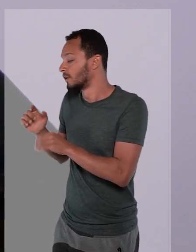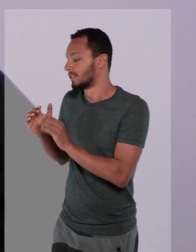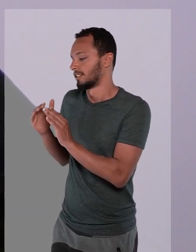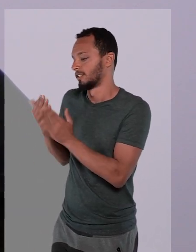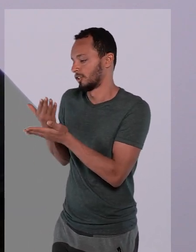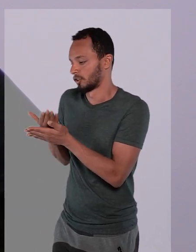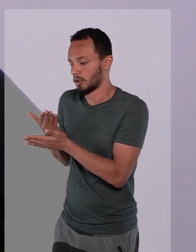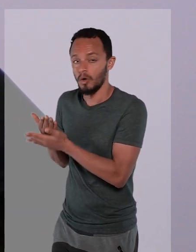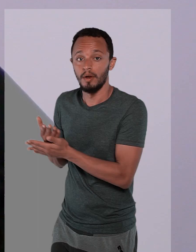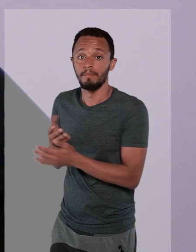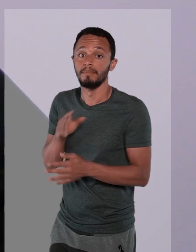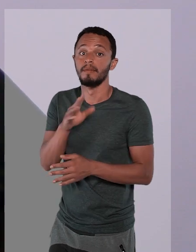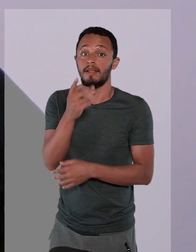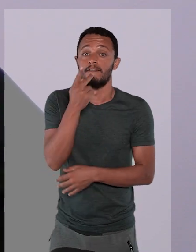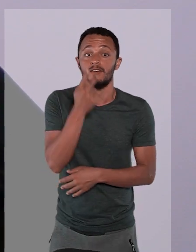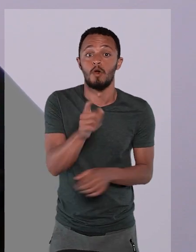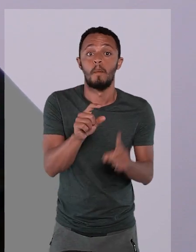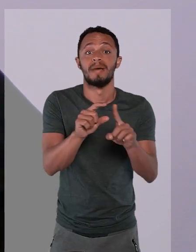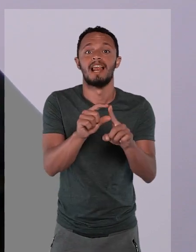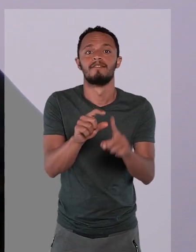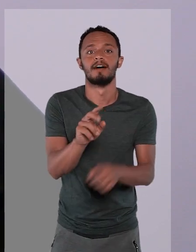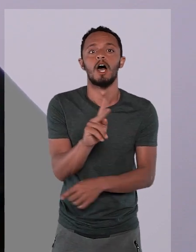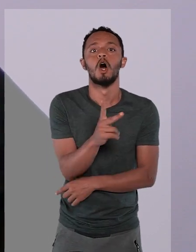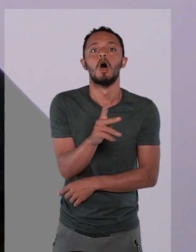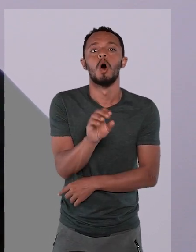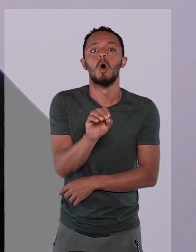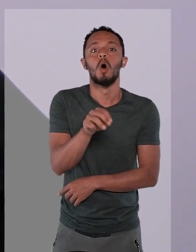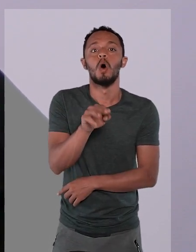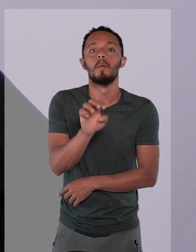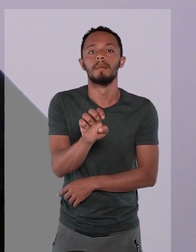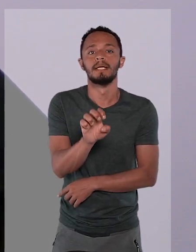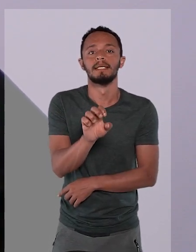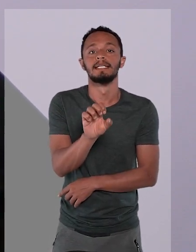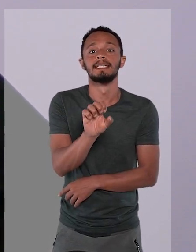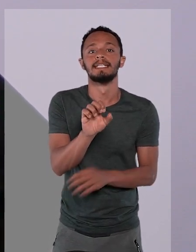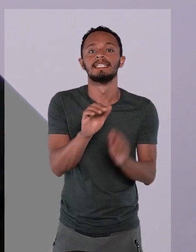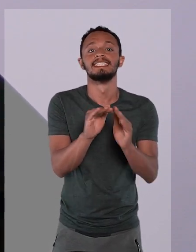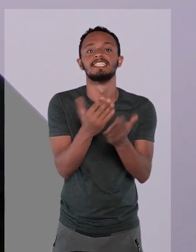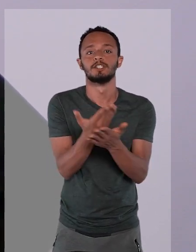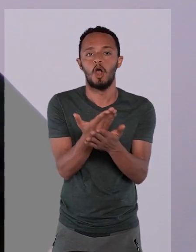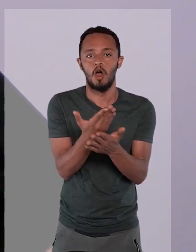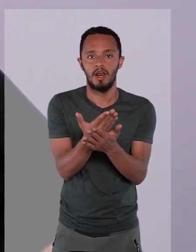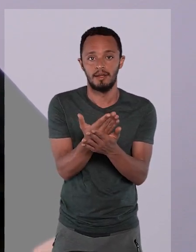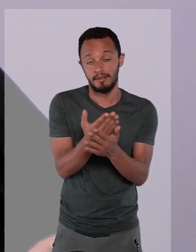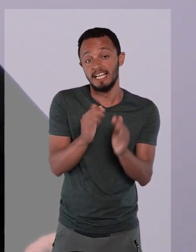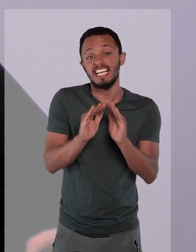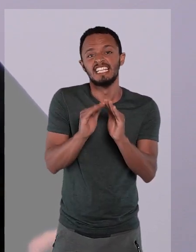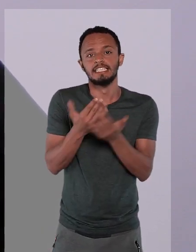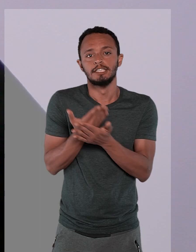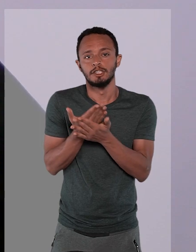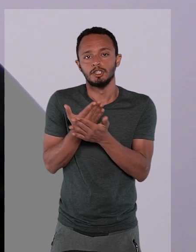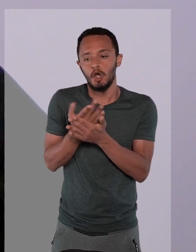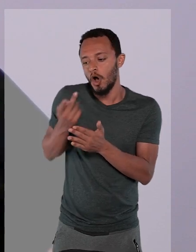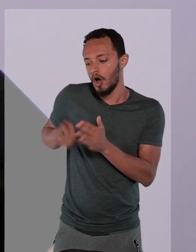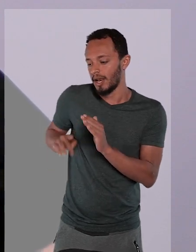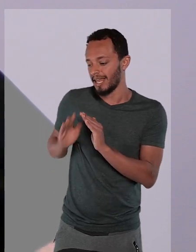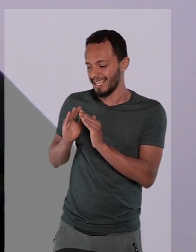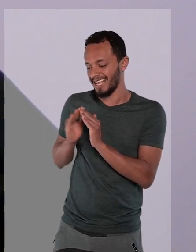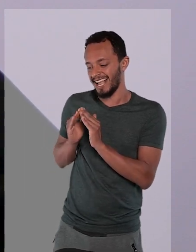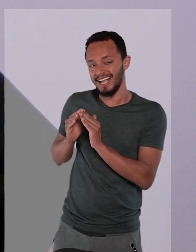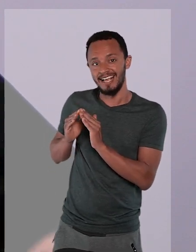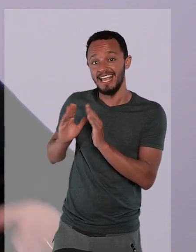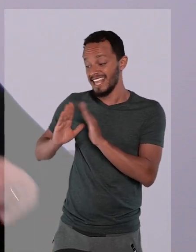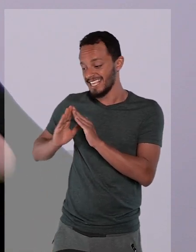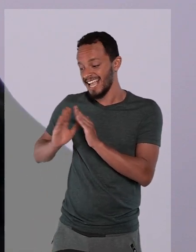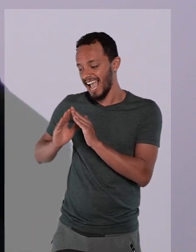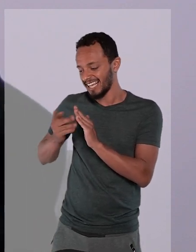uma falácia, não tem outro nome, absolutamente intolerável de